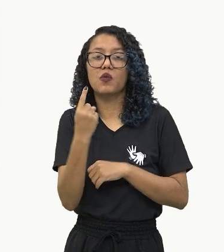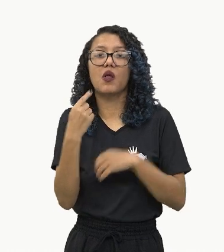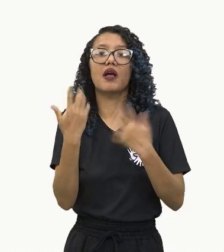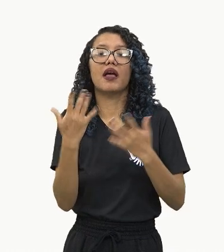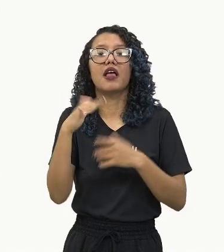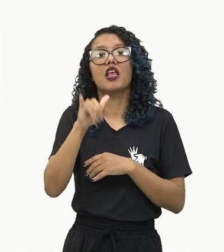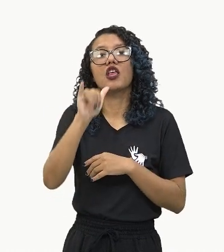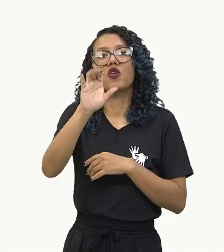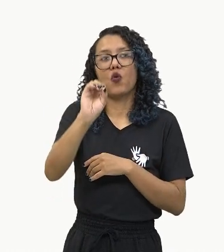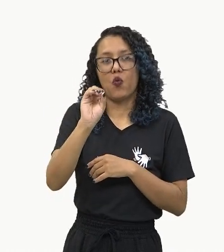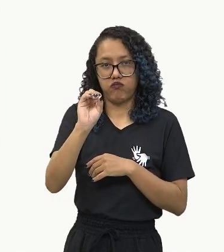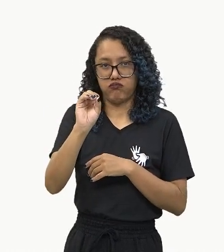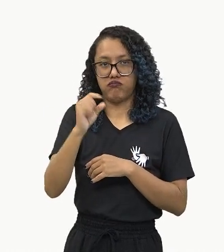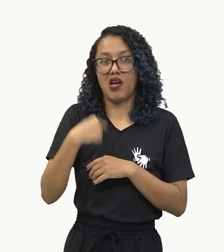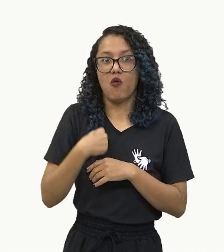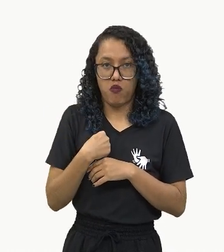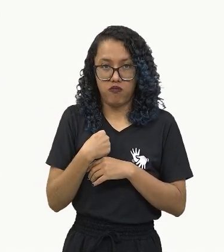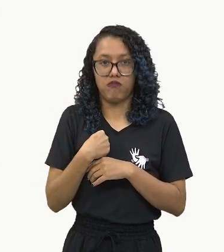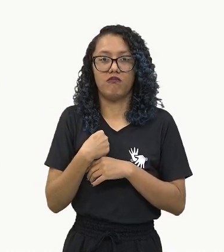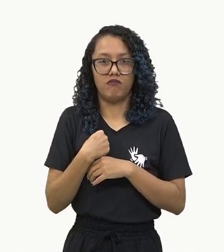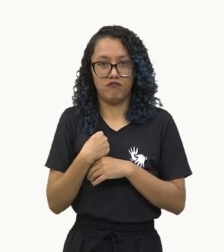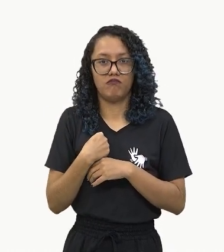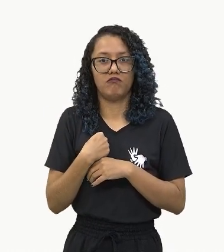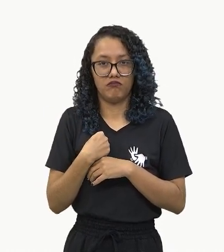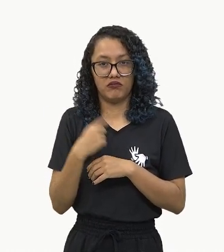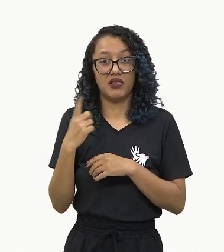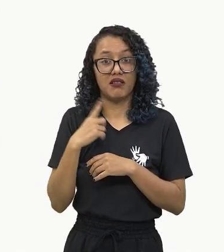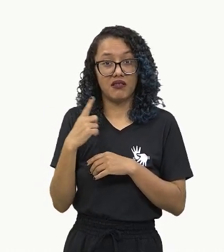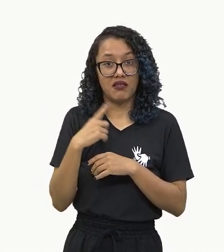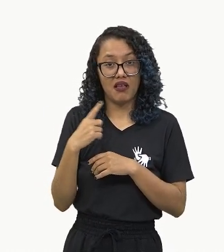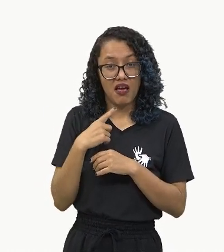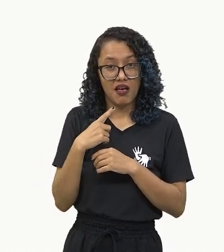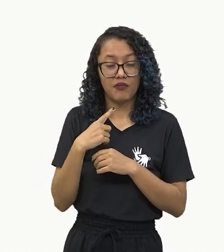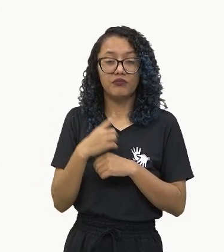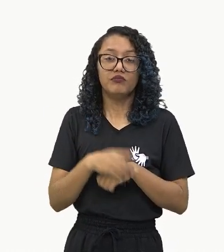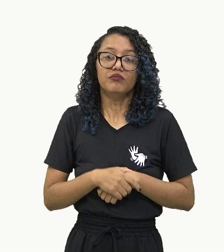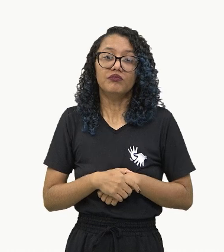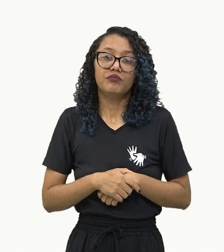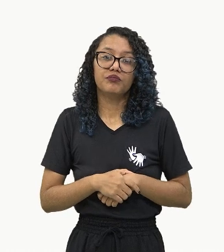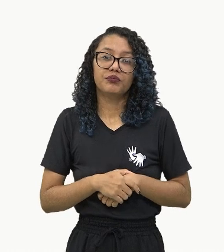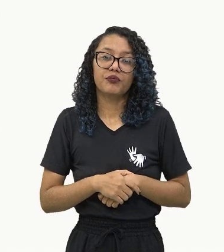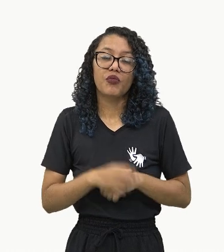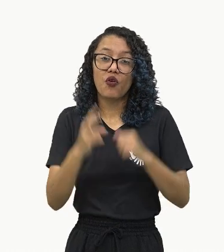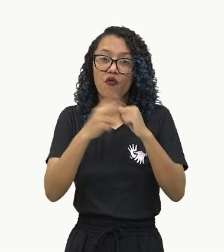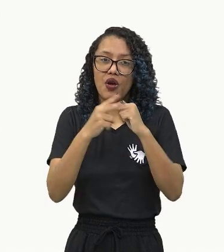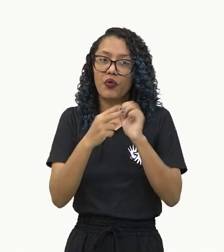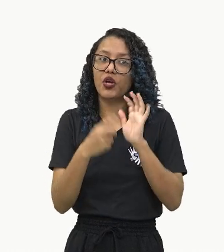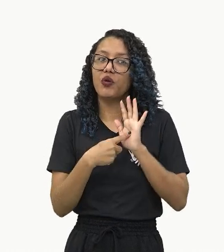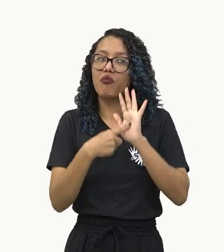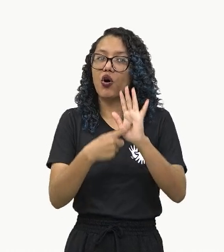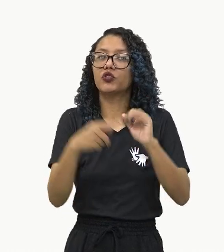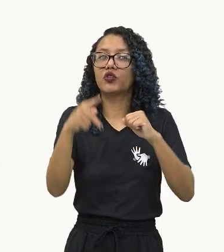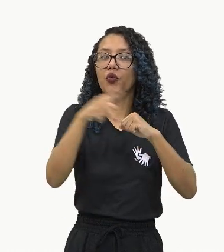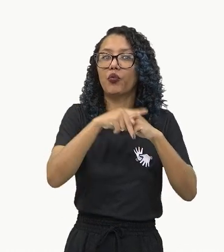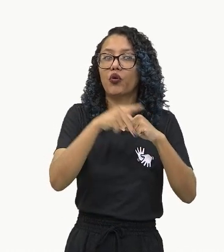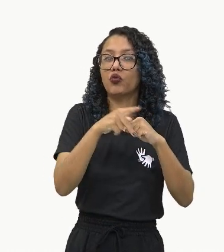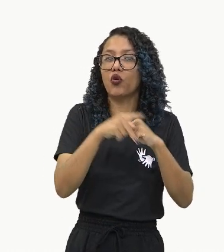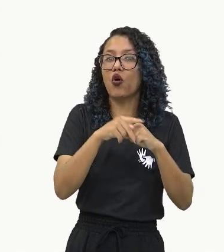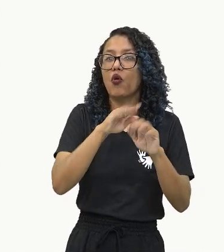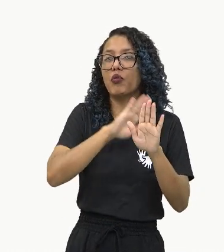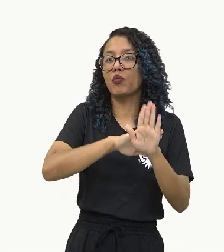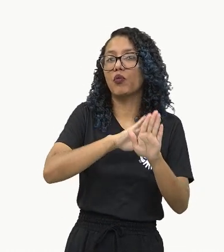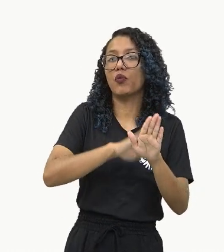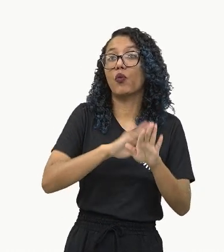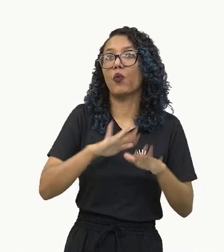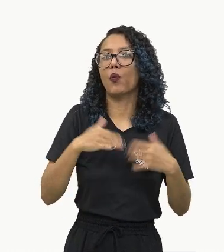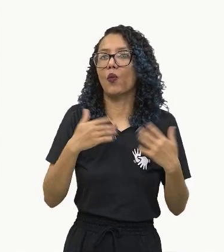que denuncia qual é o pronome pessoal que está sendo conjugado o verbo, né? Vamos ler a frase de novo.